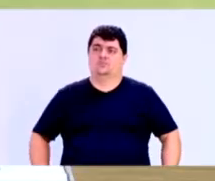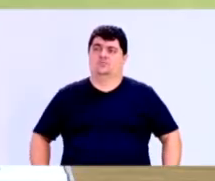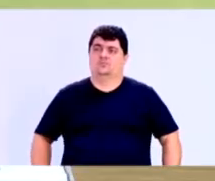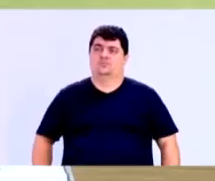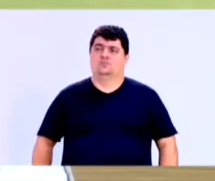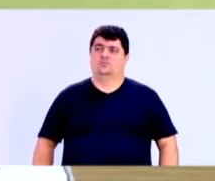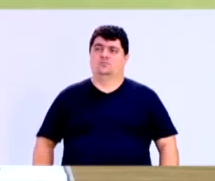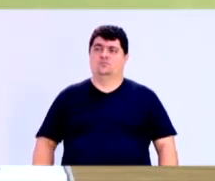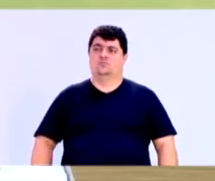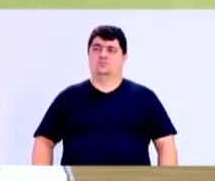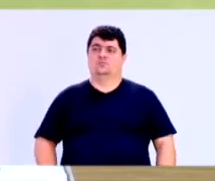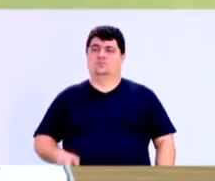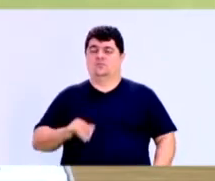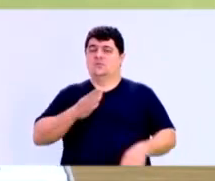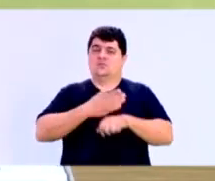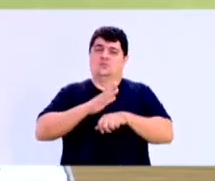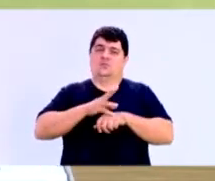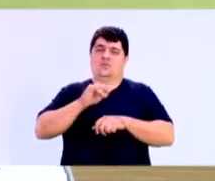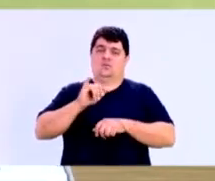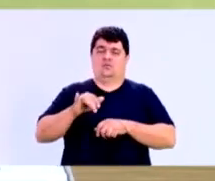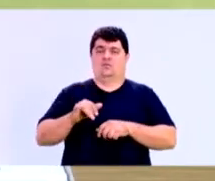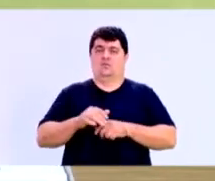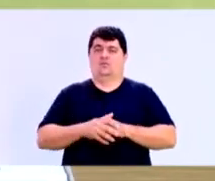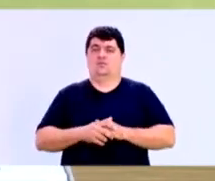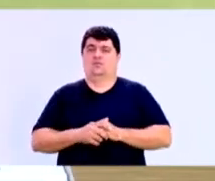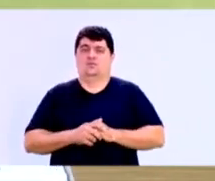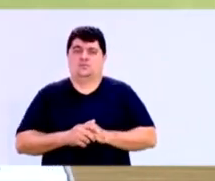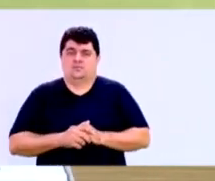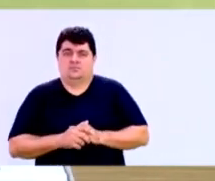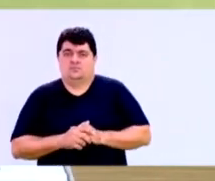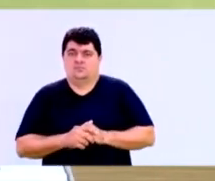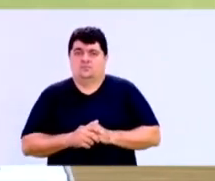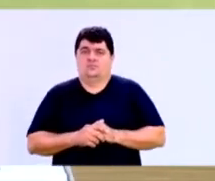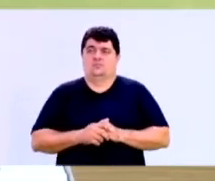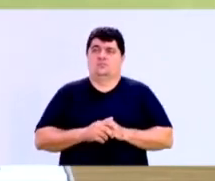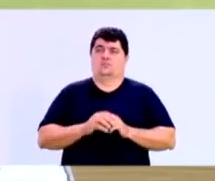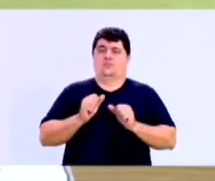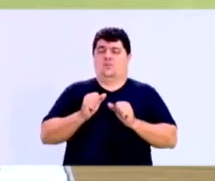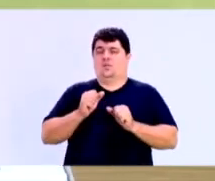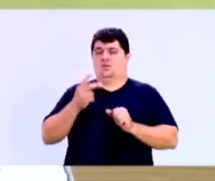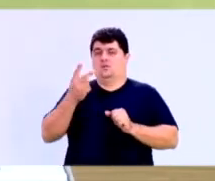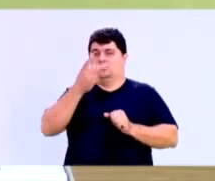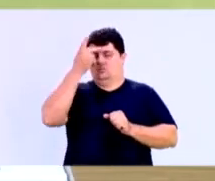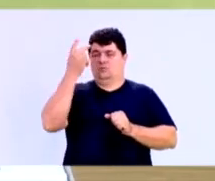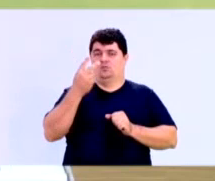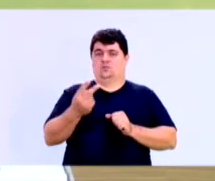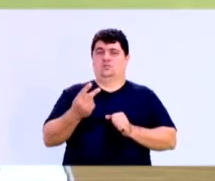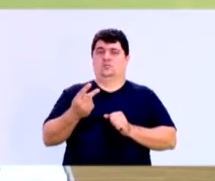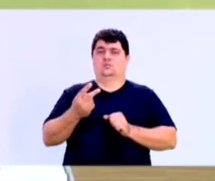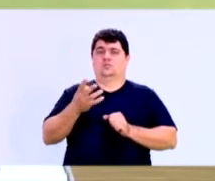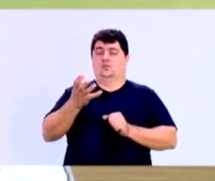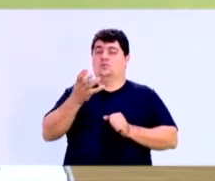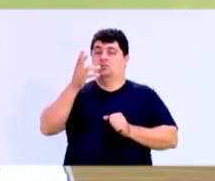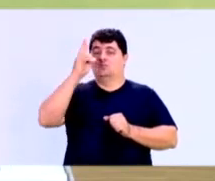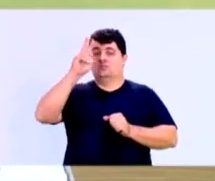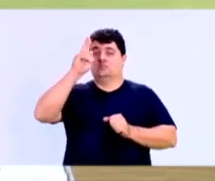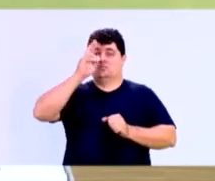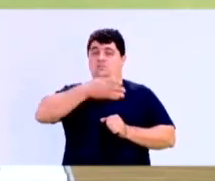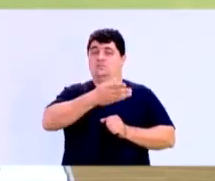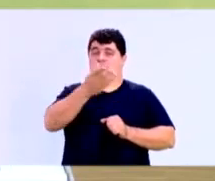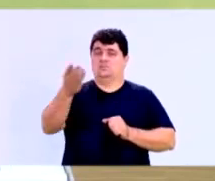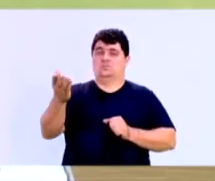Nós daqui a pouco já iremos fazer os exercícios, professor, e aí poderão ser feitos em duplas. E eu quero lembrar vocês